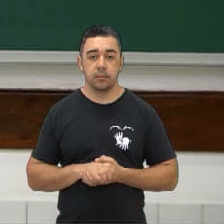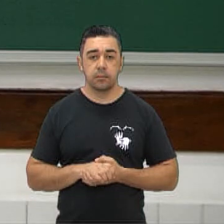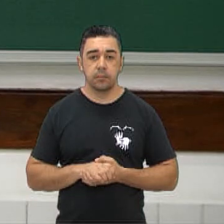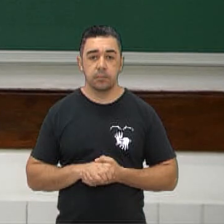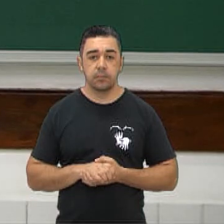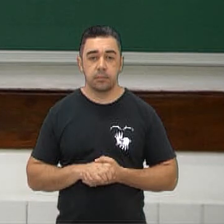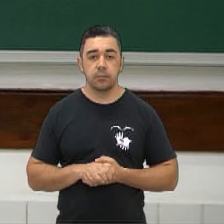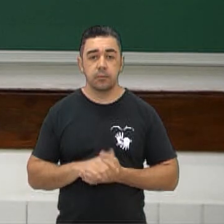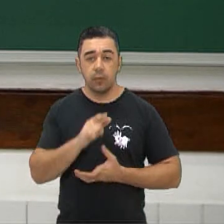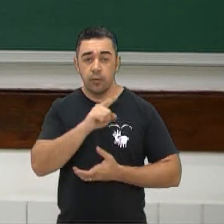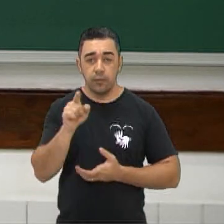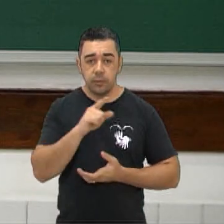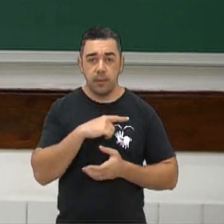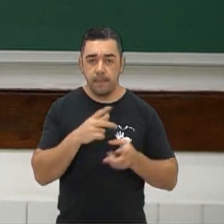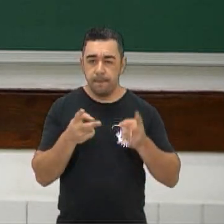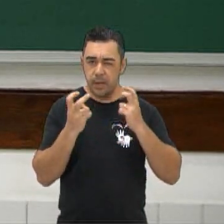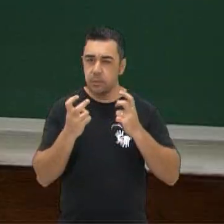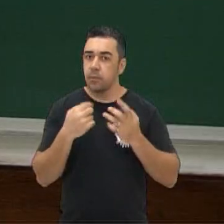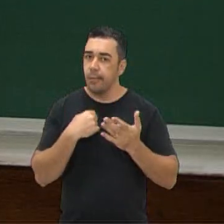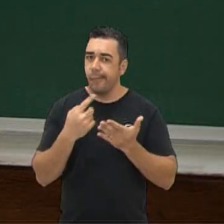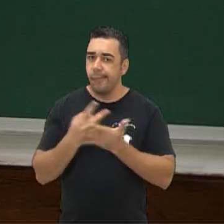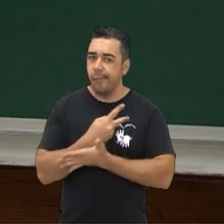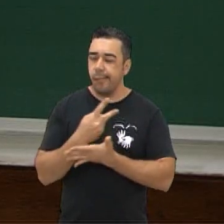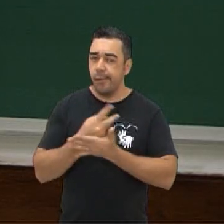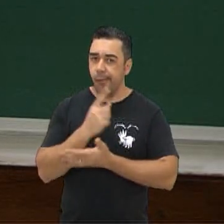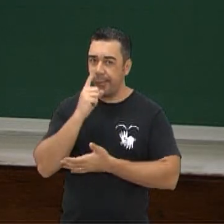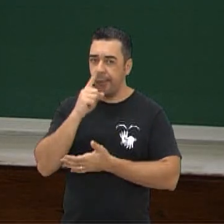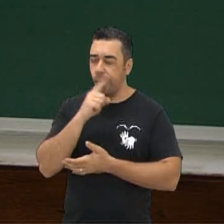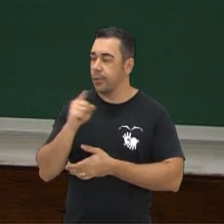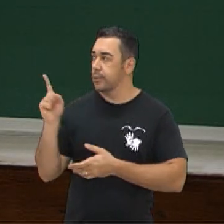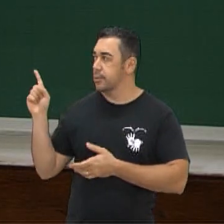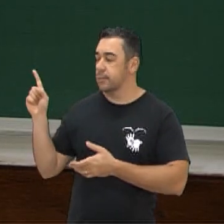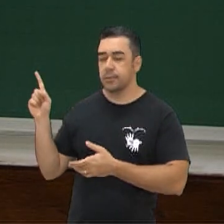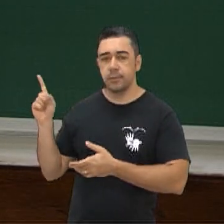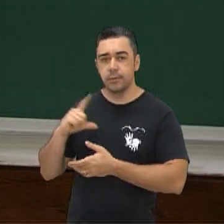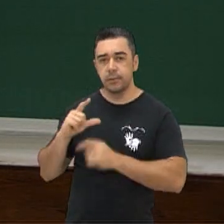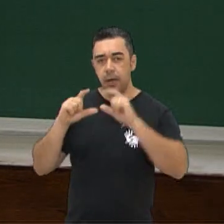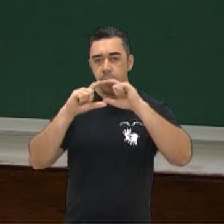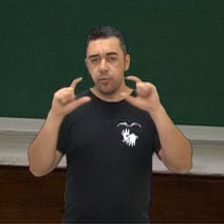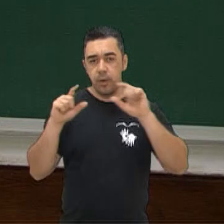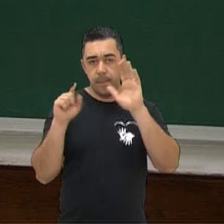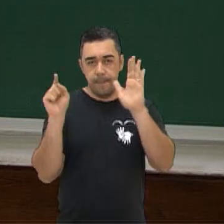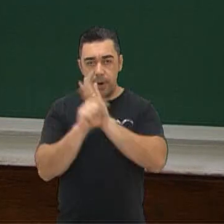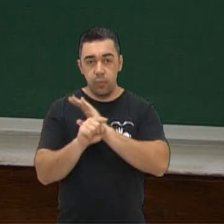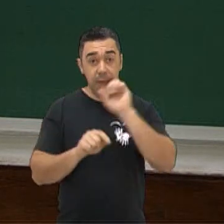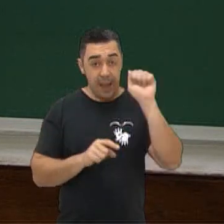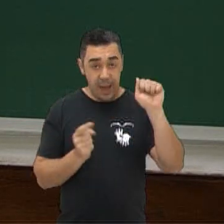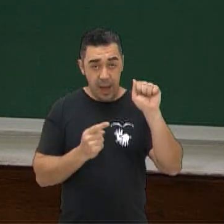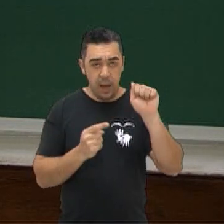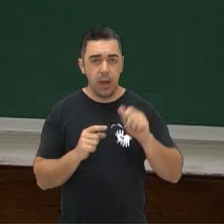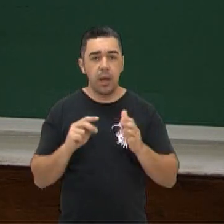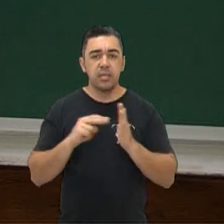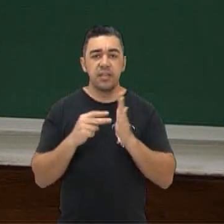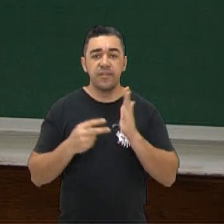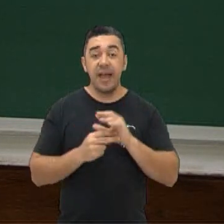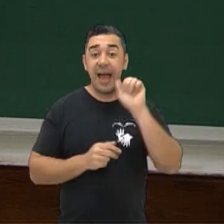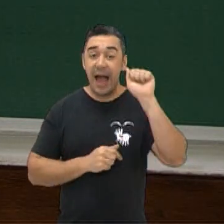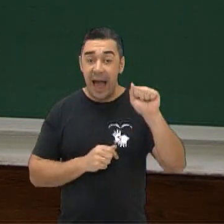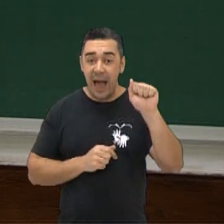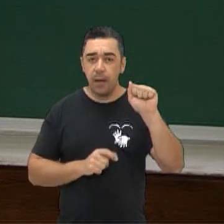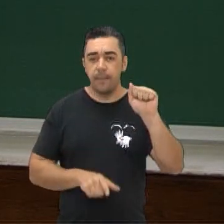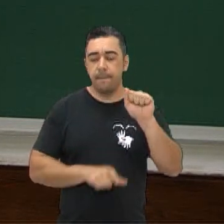Gente, eu espero que vocês tenham notado um lapso de revisão aqui, né? No enunciado da questão, letra A, o que significa